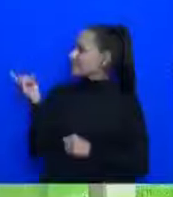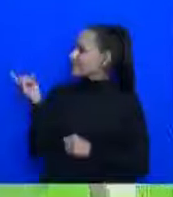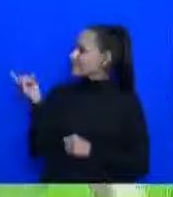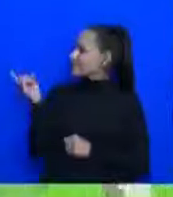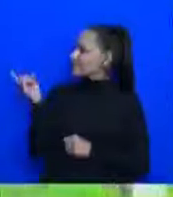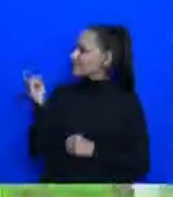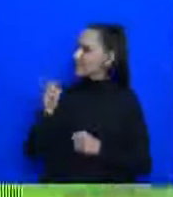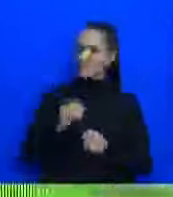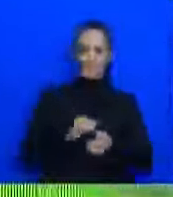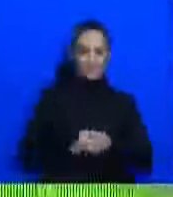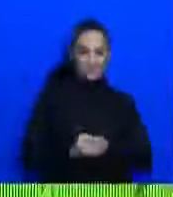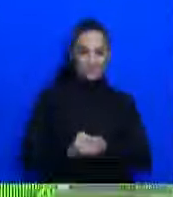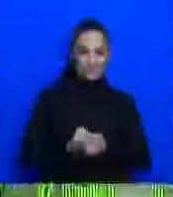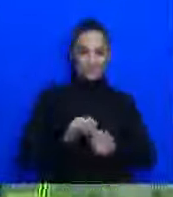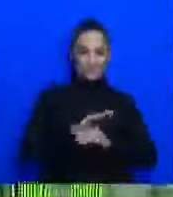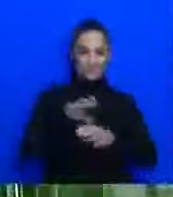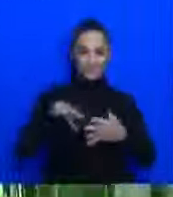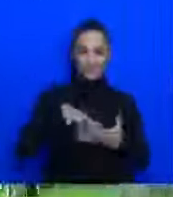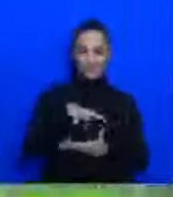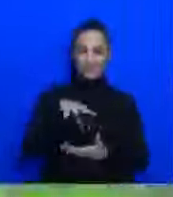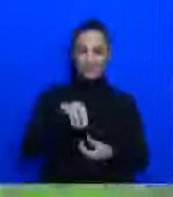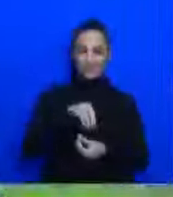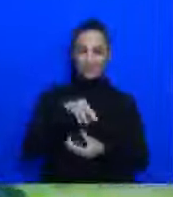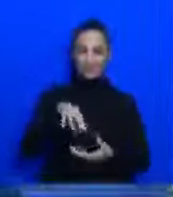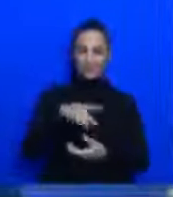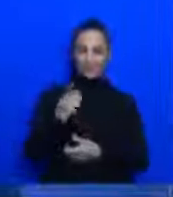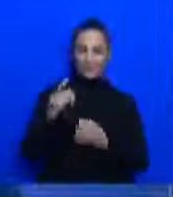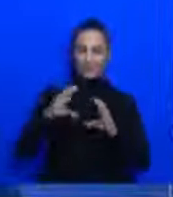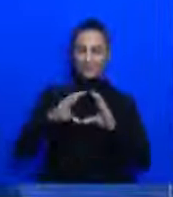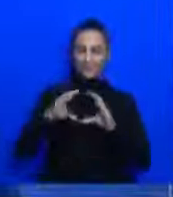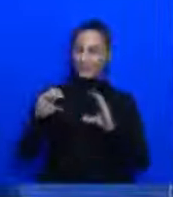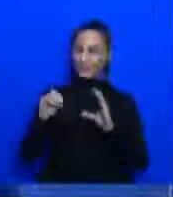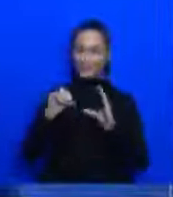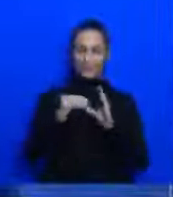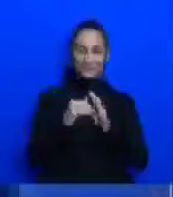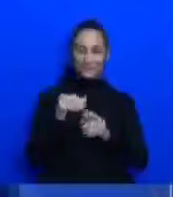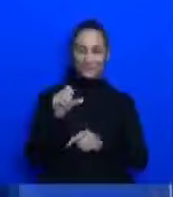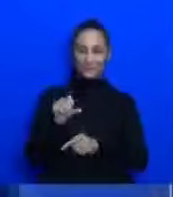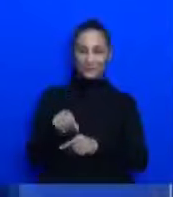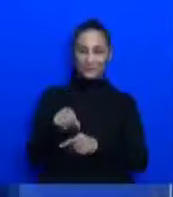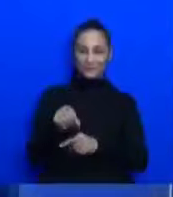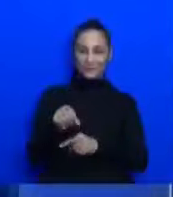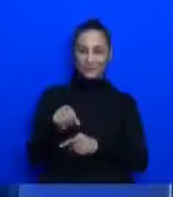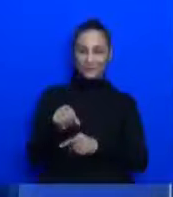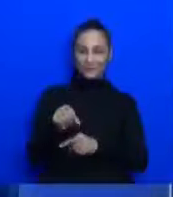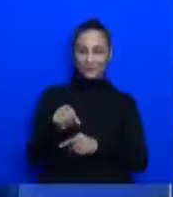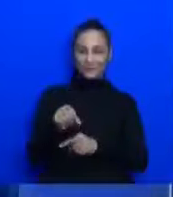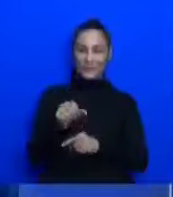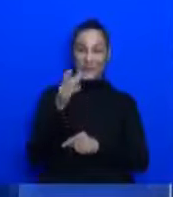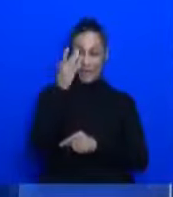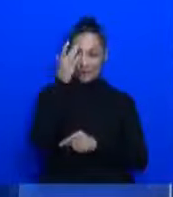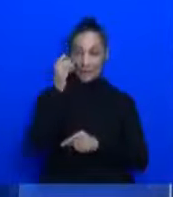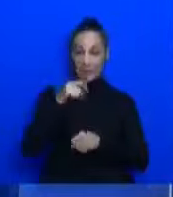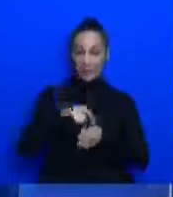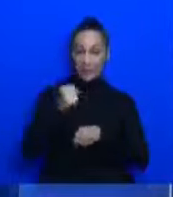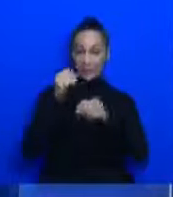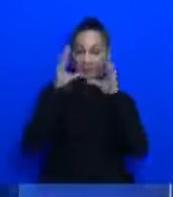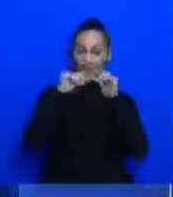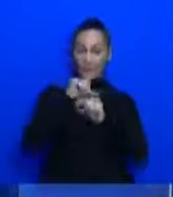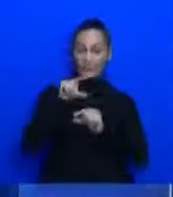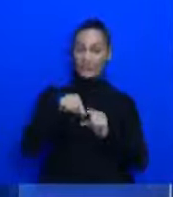valendo. Globo recarregado, embaralhando, 10 bolas numeradas de 0 a 9. Amanhã às 8 da noite